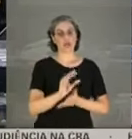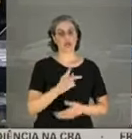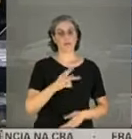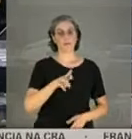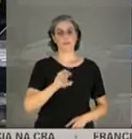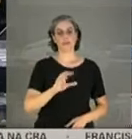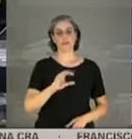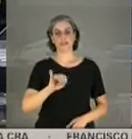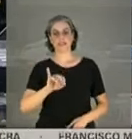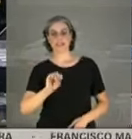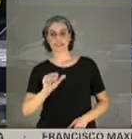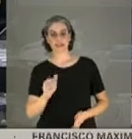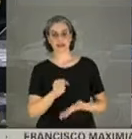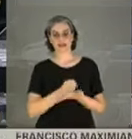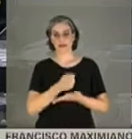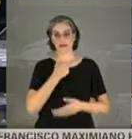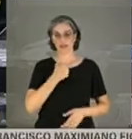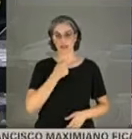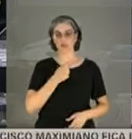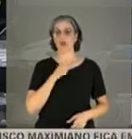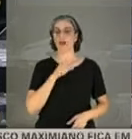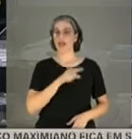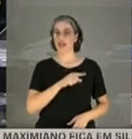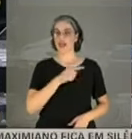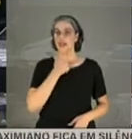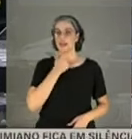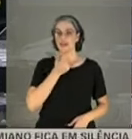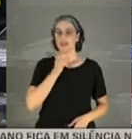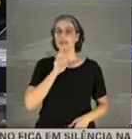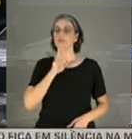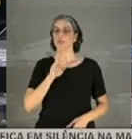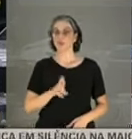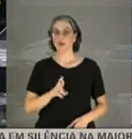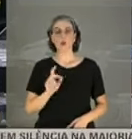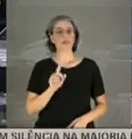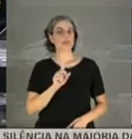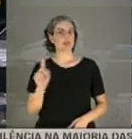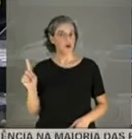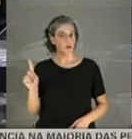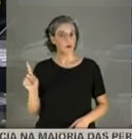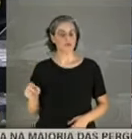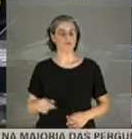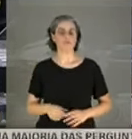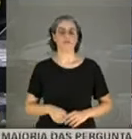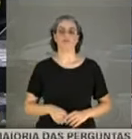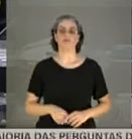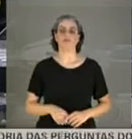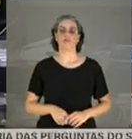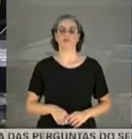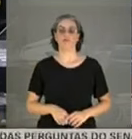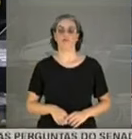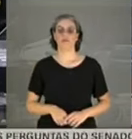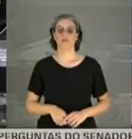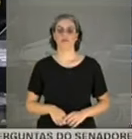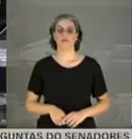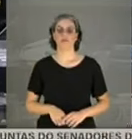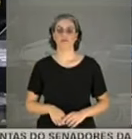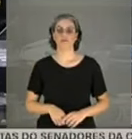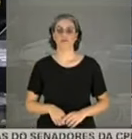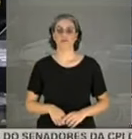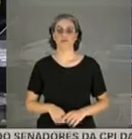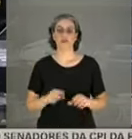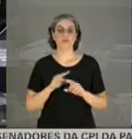Precisa Medicamentos? O depoente respondeu que não, não transfere. E eu queria